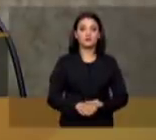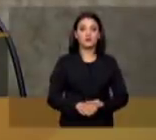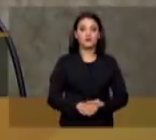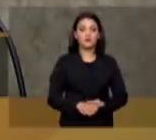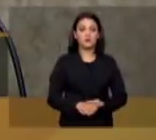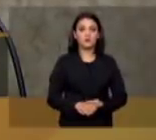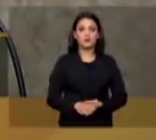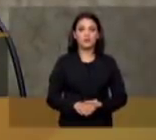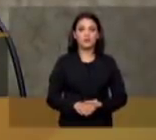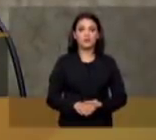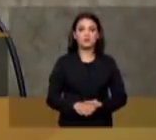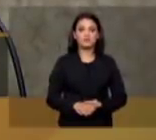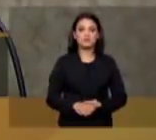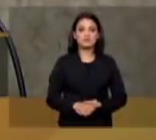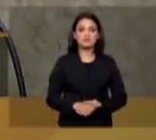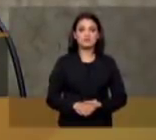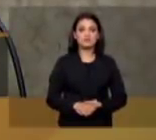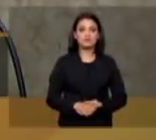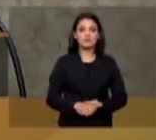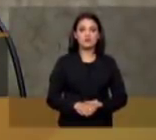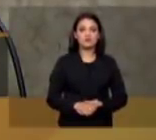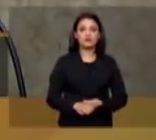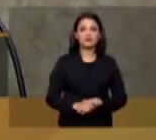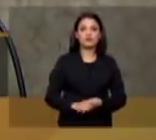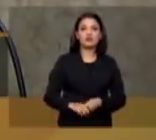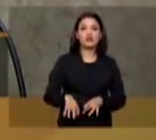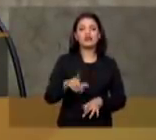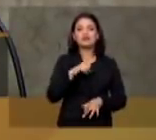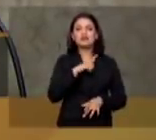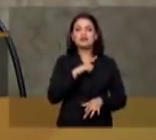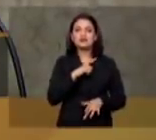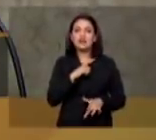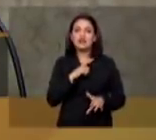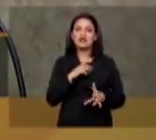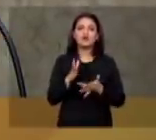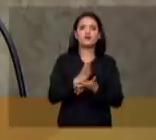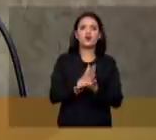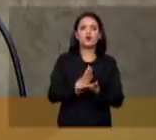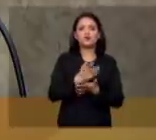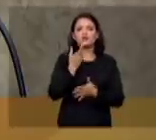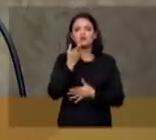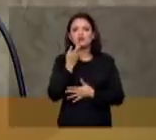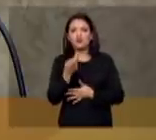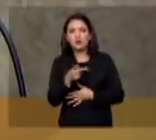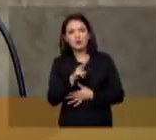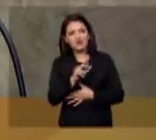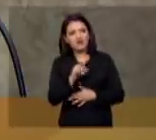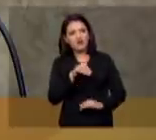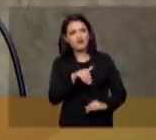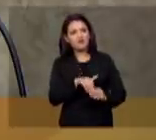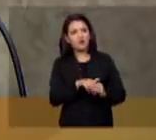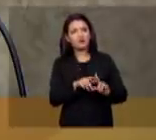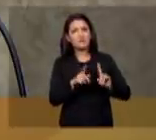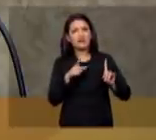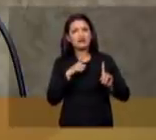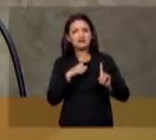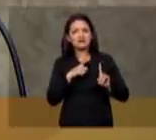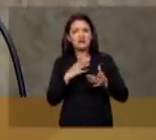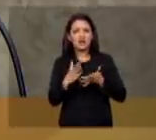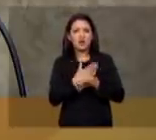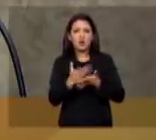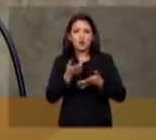alusão à definição que os senhores ainda gostariam de fazer. Após o julgamento